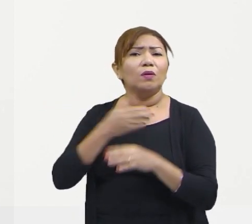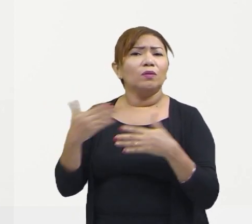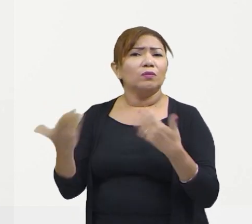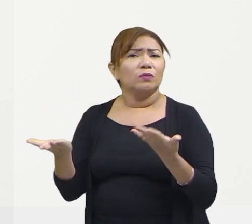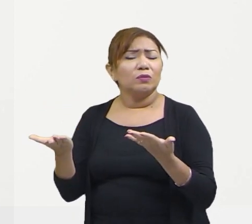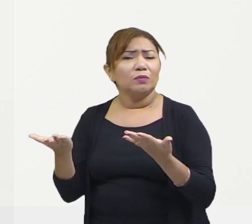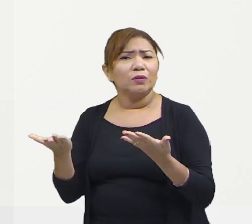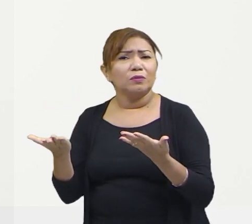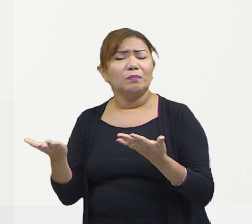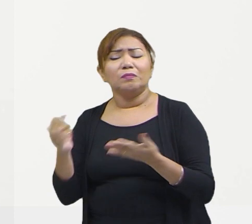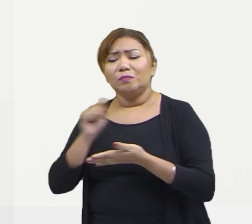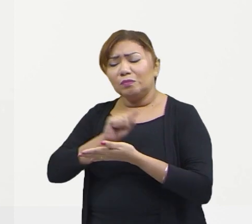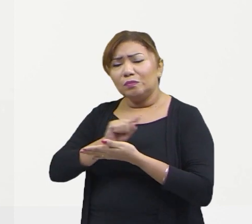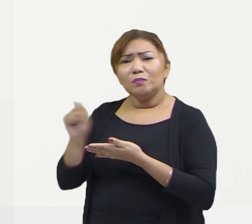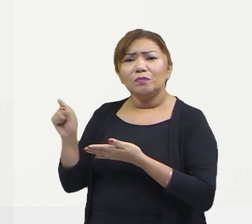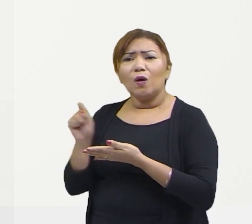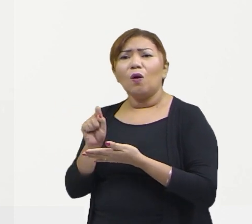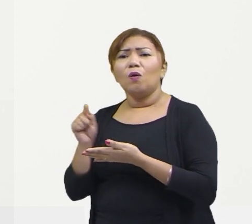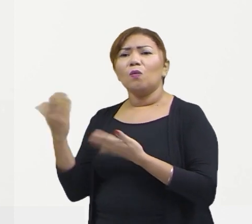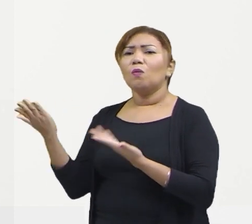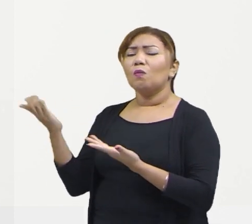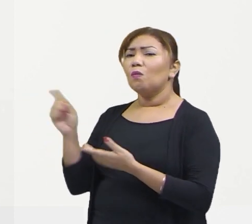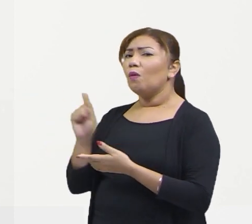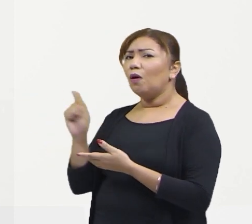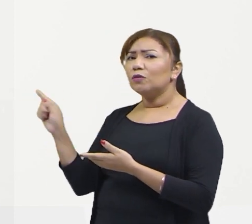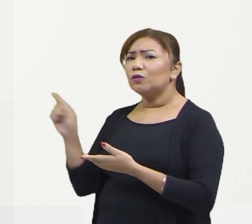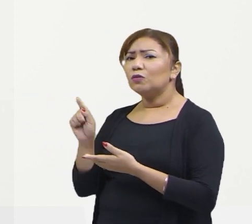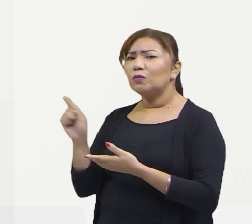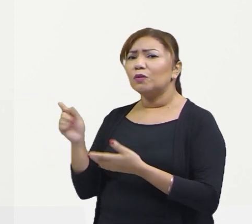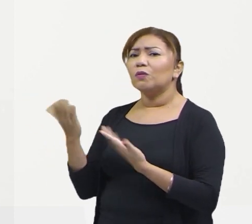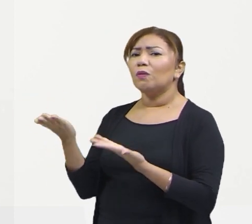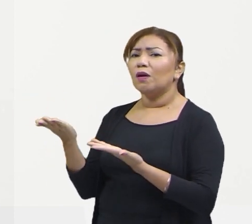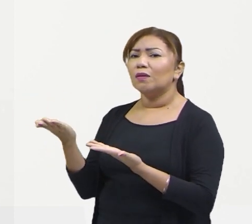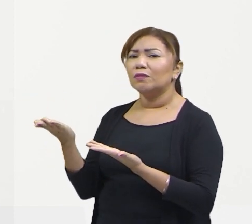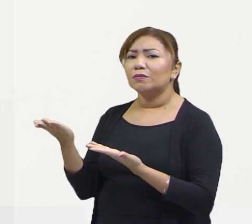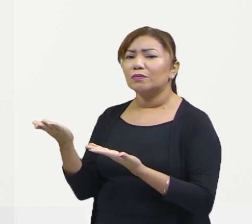8 pipas. Vamos ver qual o numeral que parece com o numeral 8.